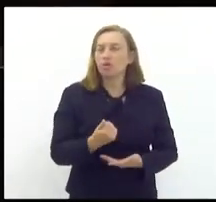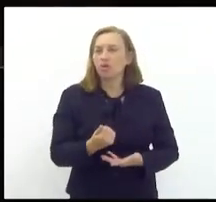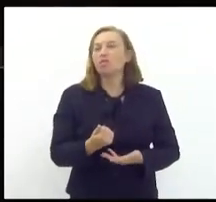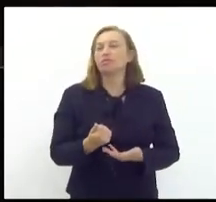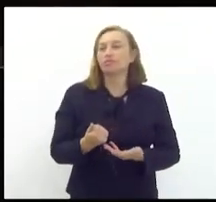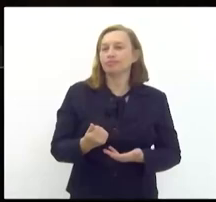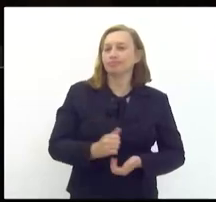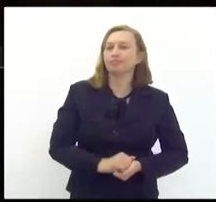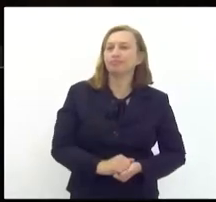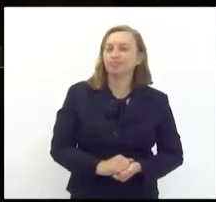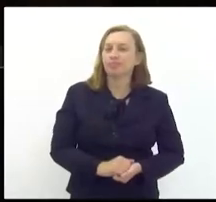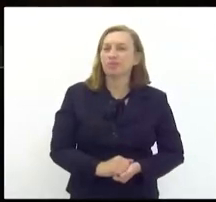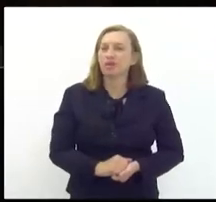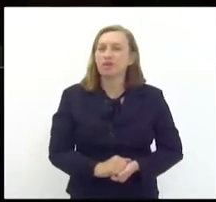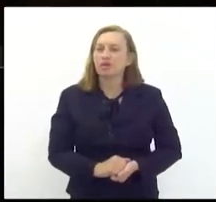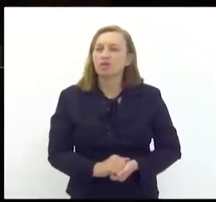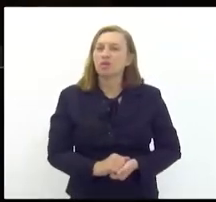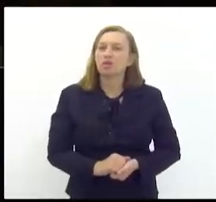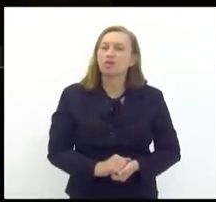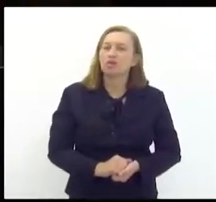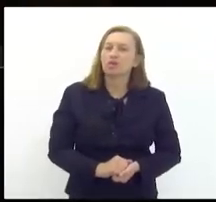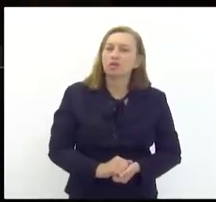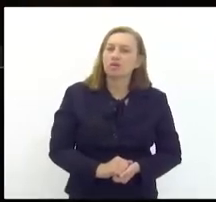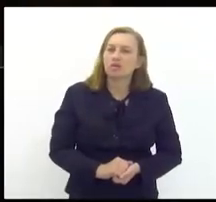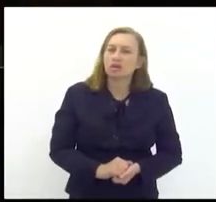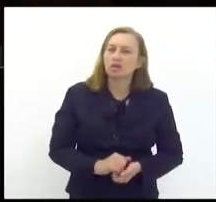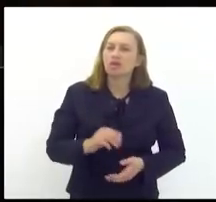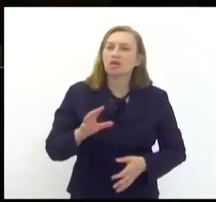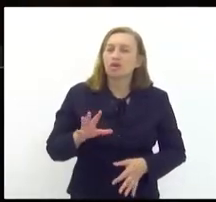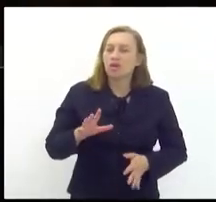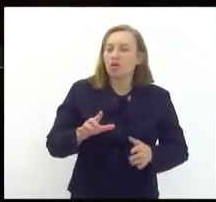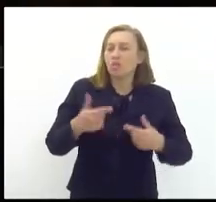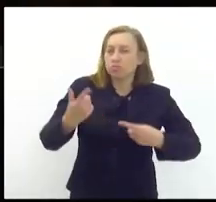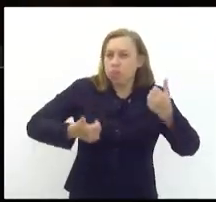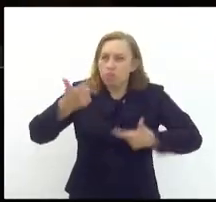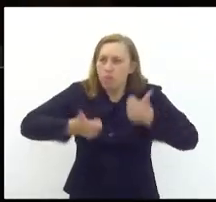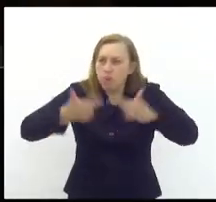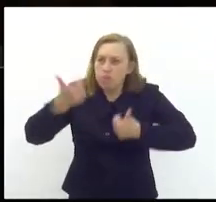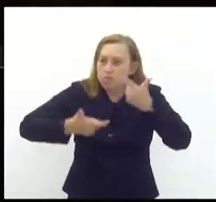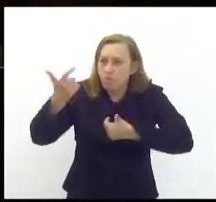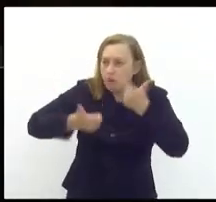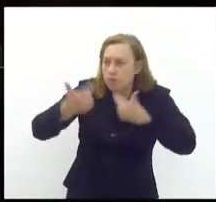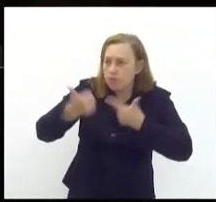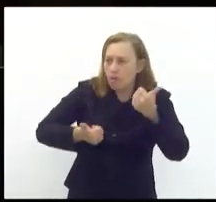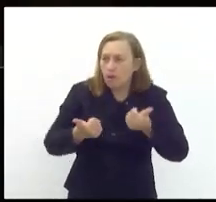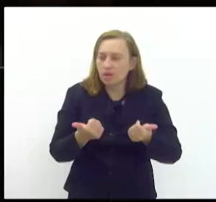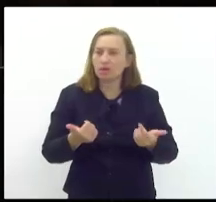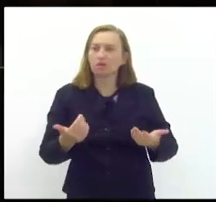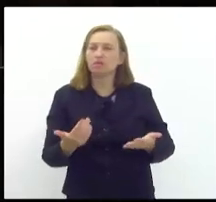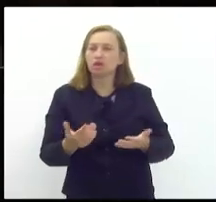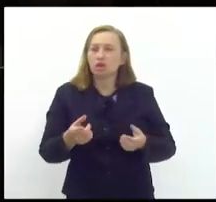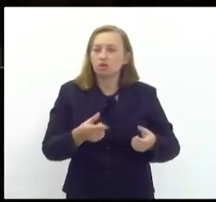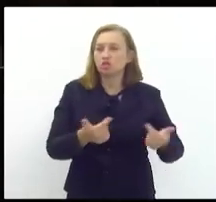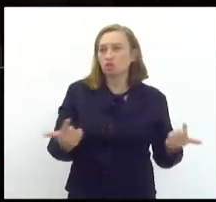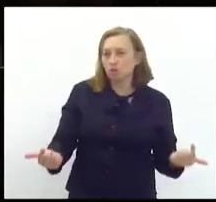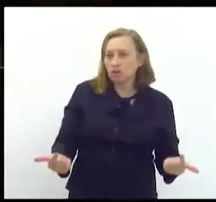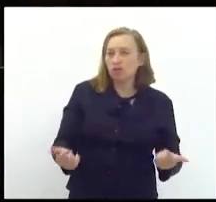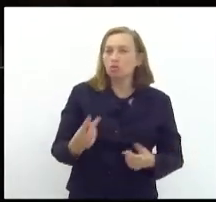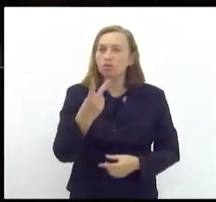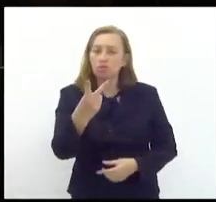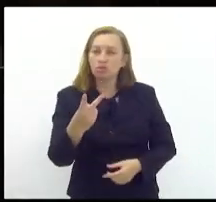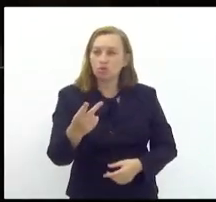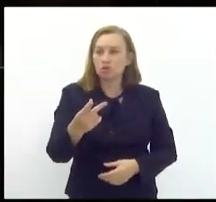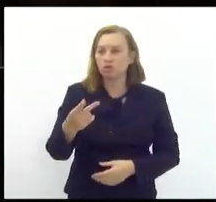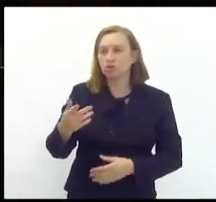Ipuaçu Inoã perseguição policial termina em tiroteio troca de tiros termina com dois bandidos mortos